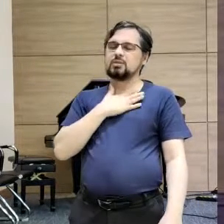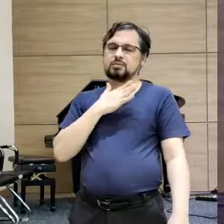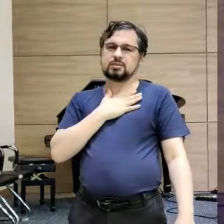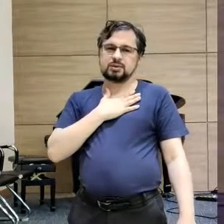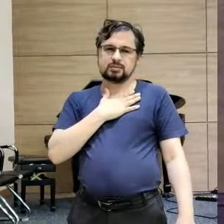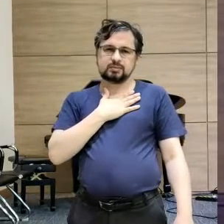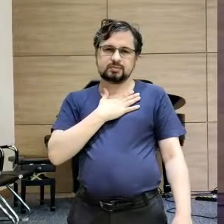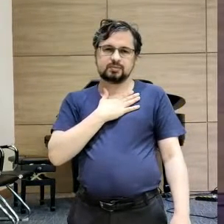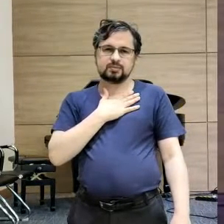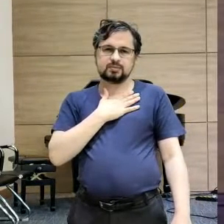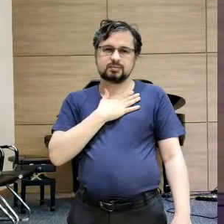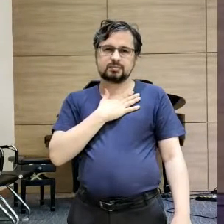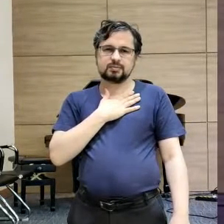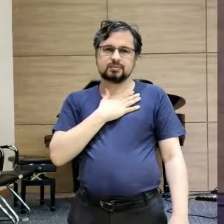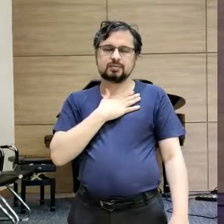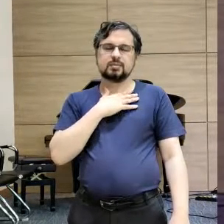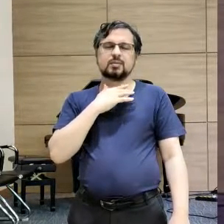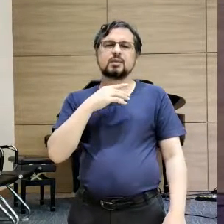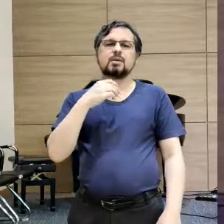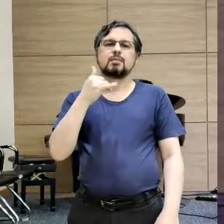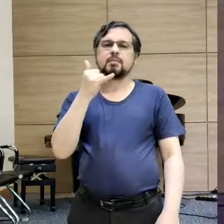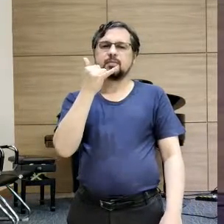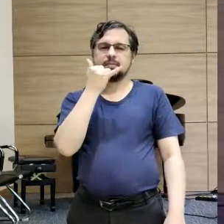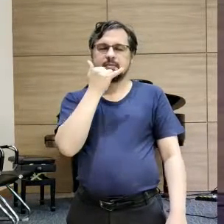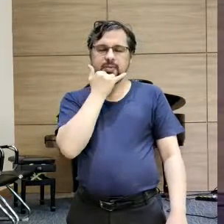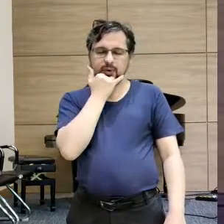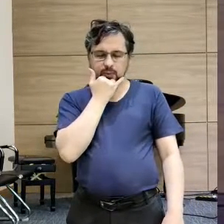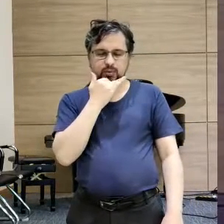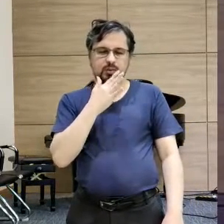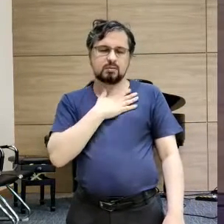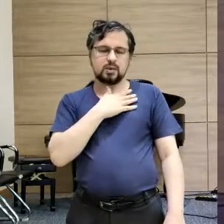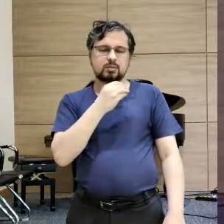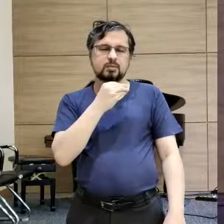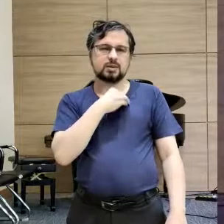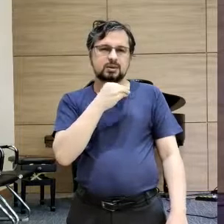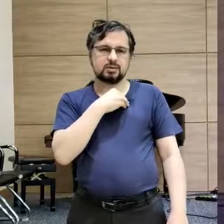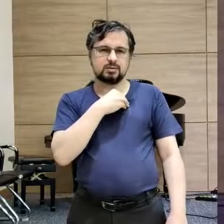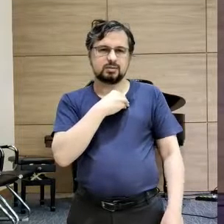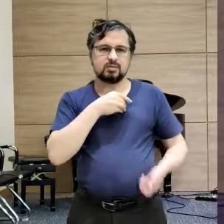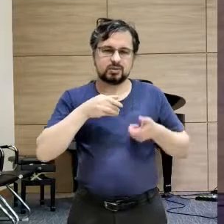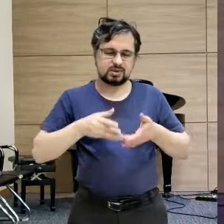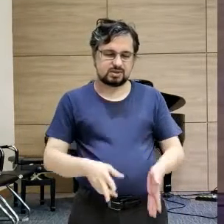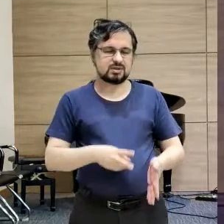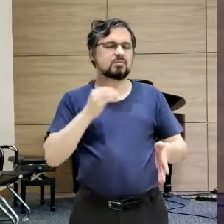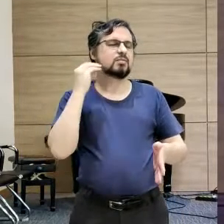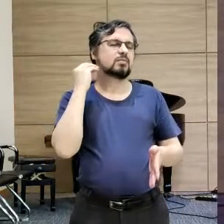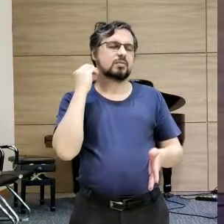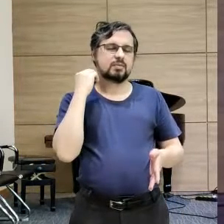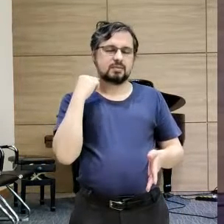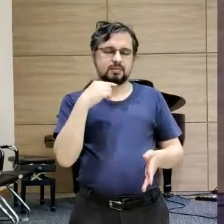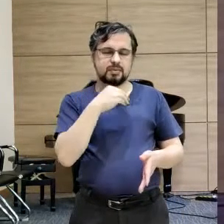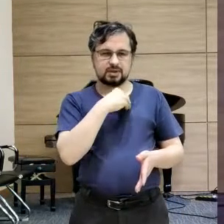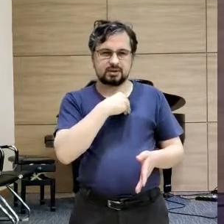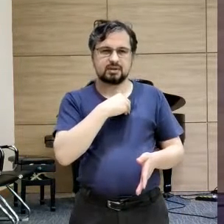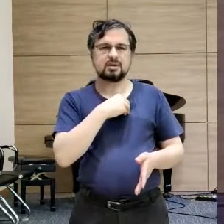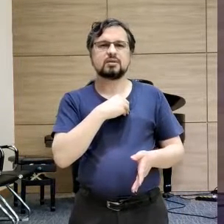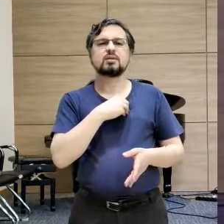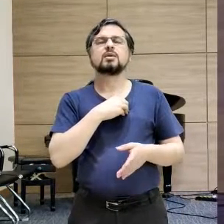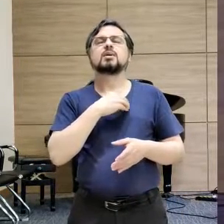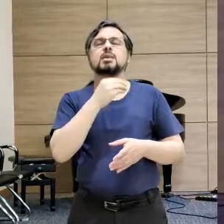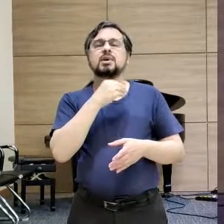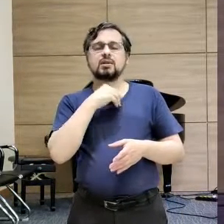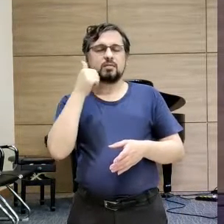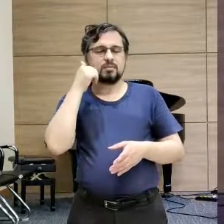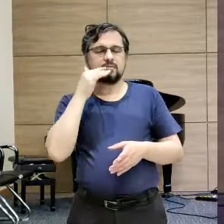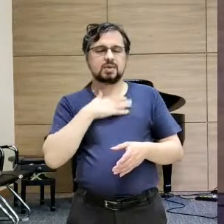Perdoa os meus pecados. Verso 5, eu nasci em iniquidade e em pecado a minha mãe me